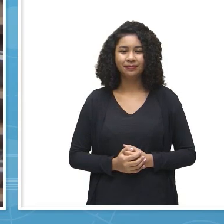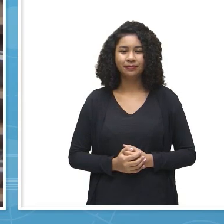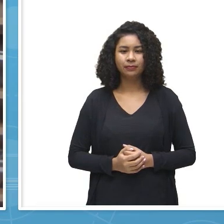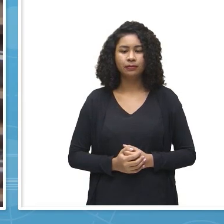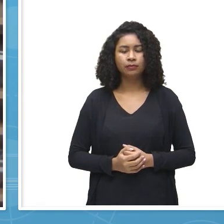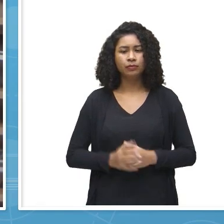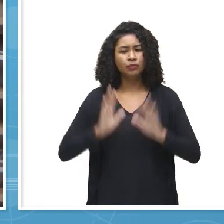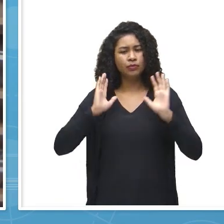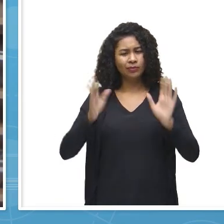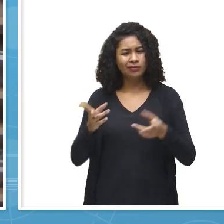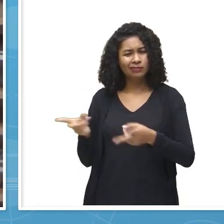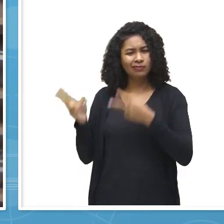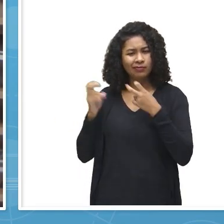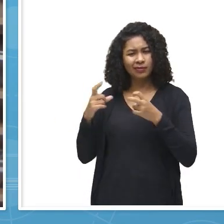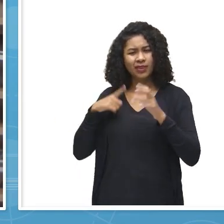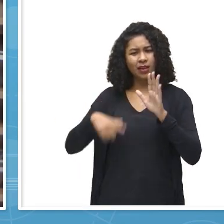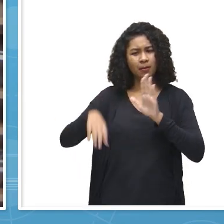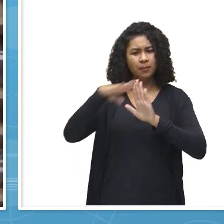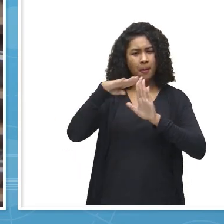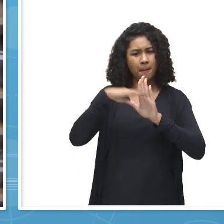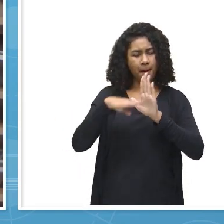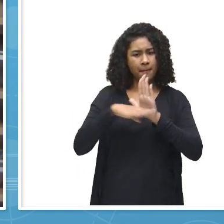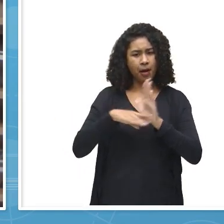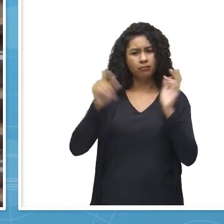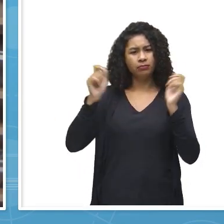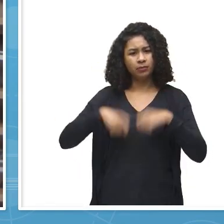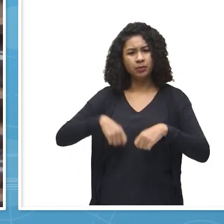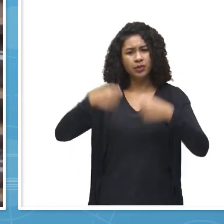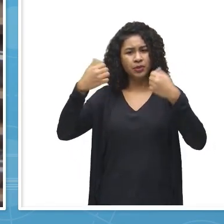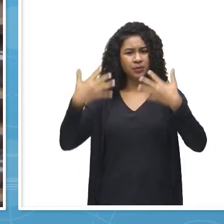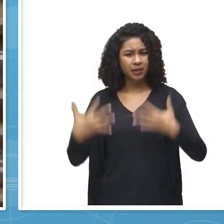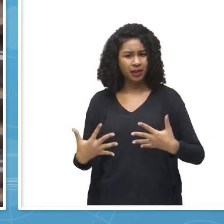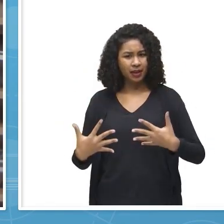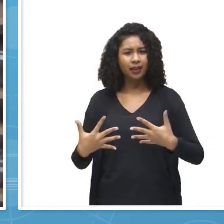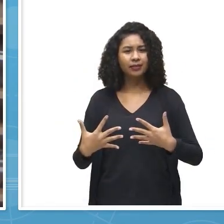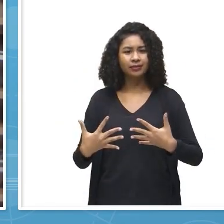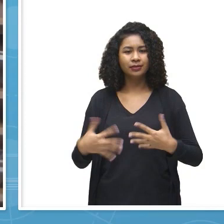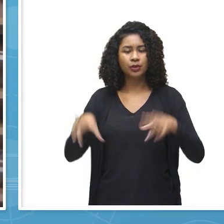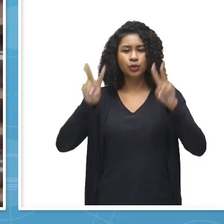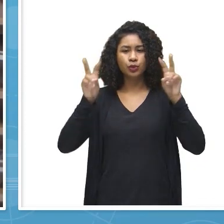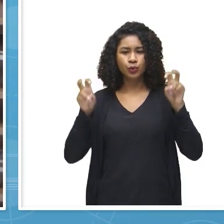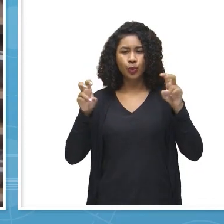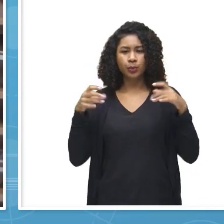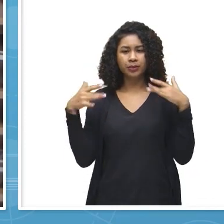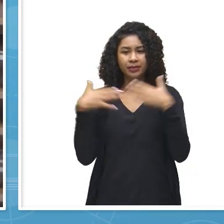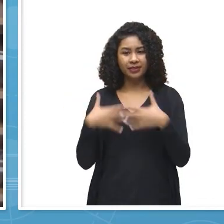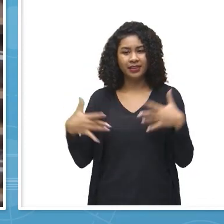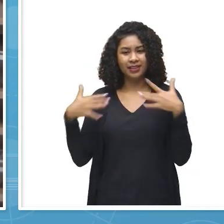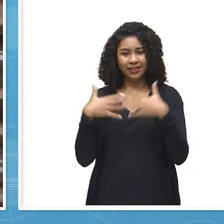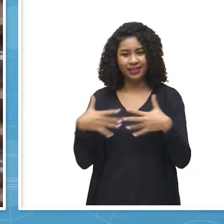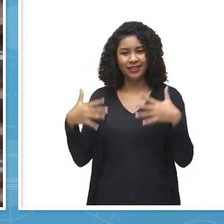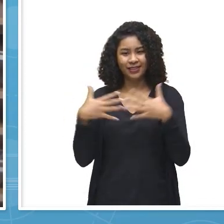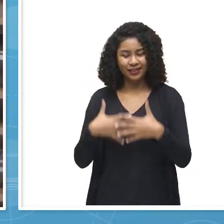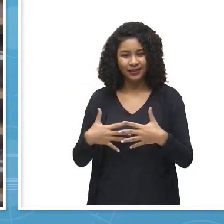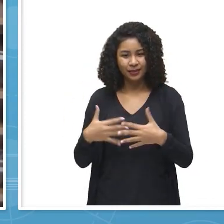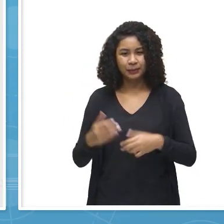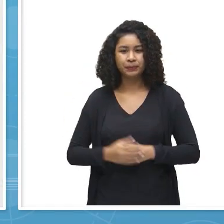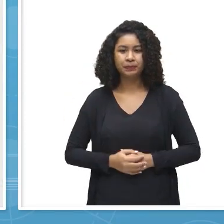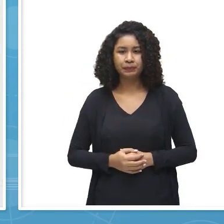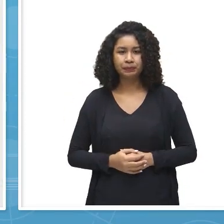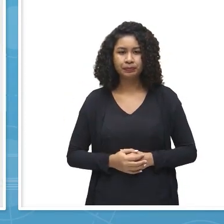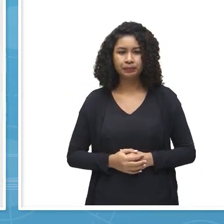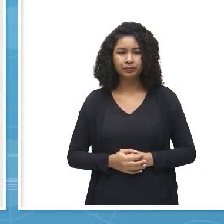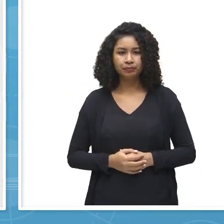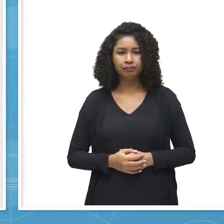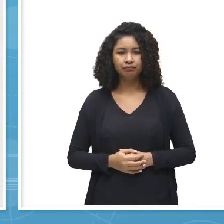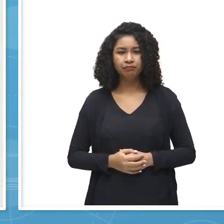questões, né? Que tem ali o que a gente pode afirmar a respeito do tecido conjuntivo, né? Então, o tecido conjuntivo,